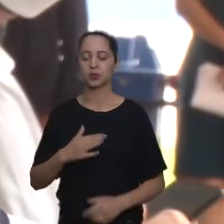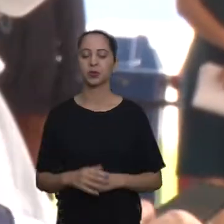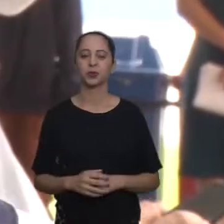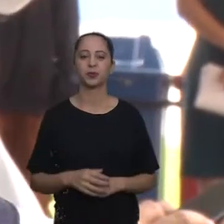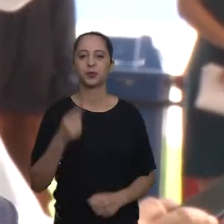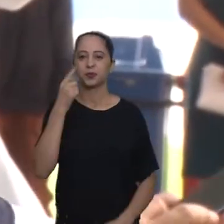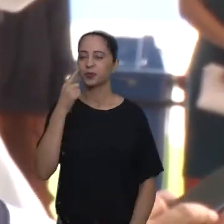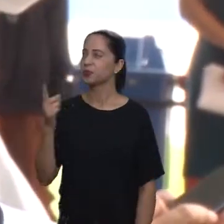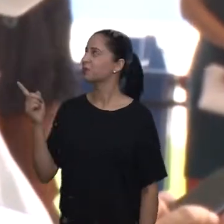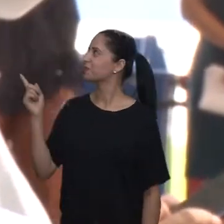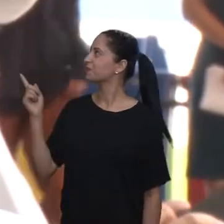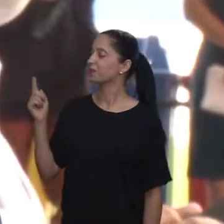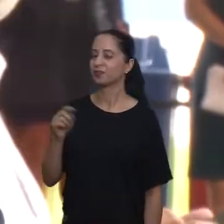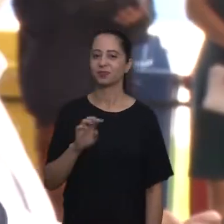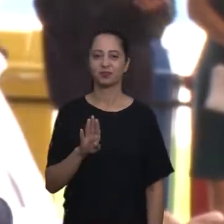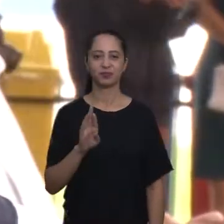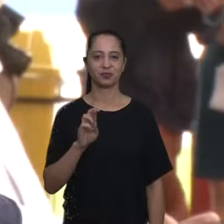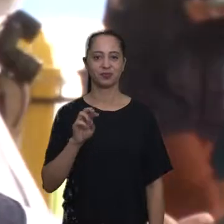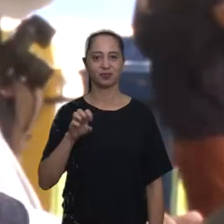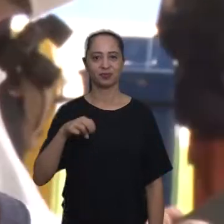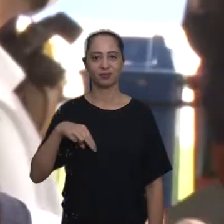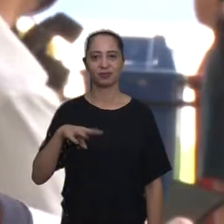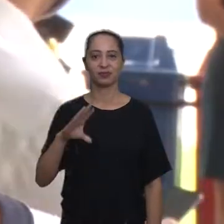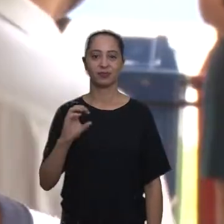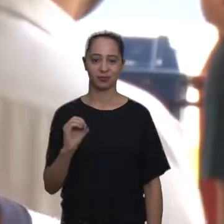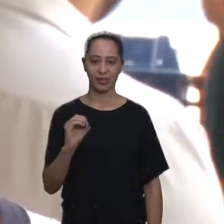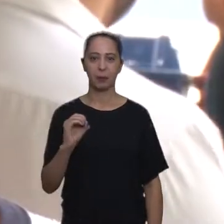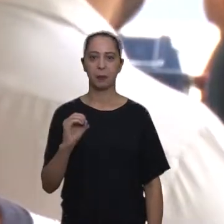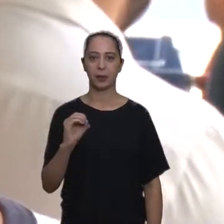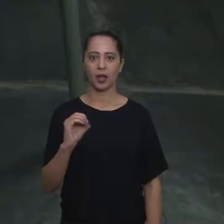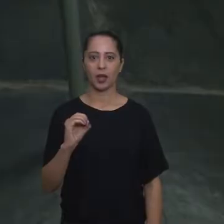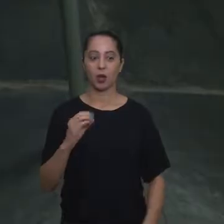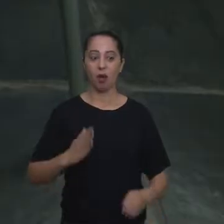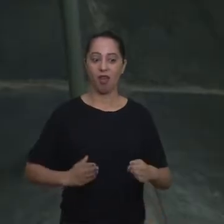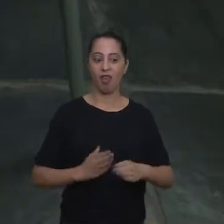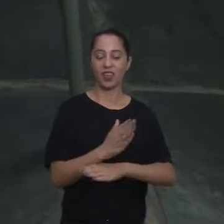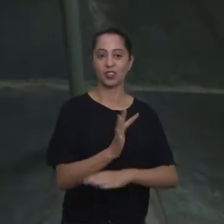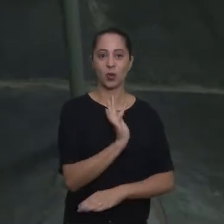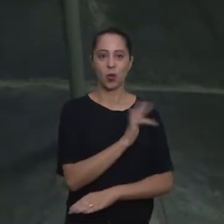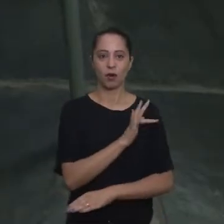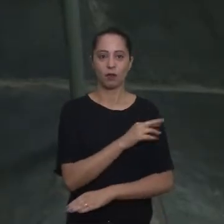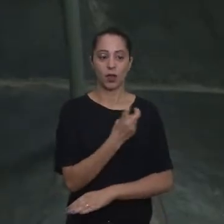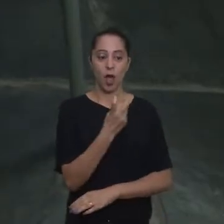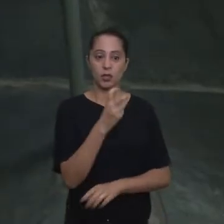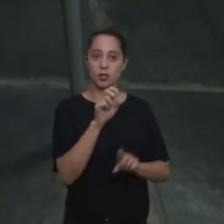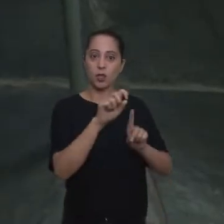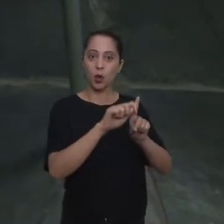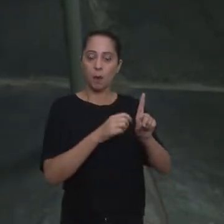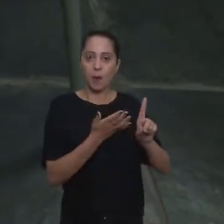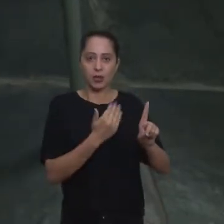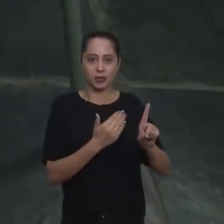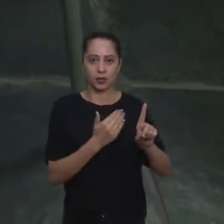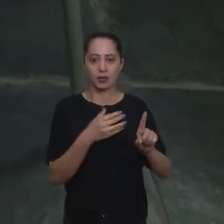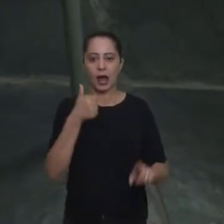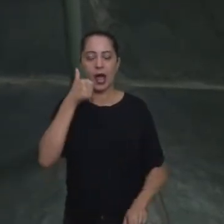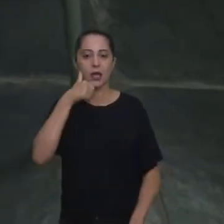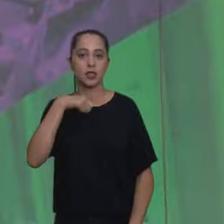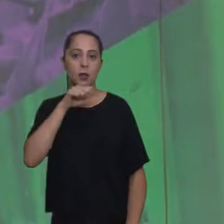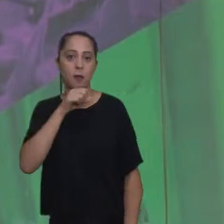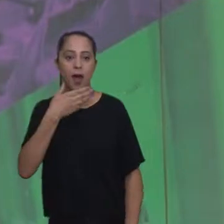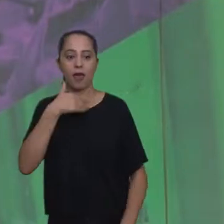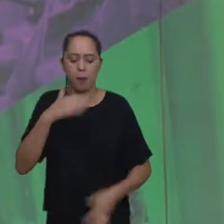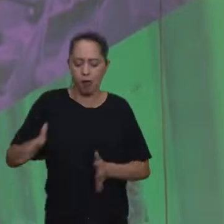O Breno entrou na Fundaz há 5 meses, foi incentivado pela família. A mãe foi quem o inscreveu, já o pai